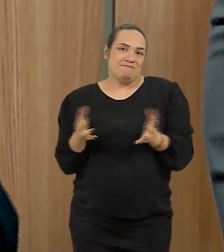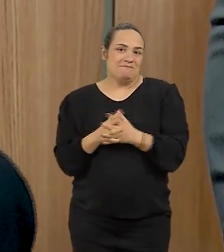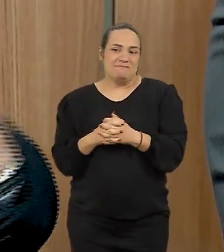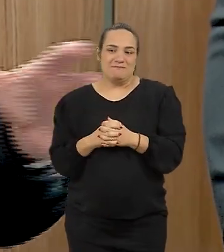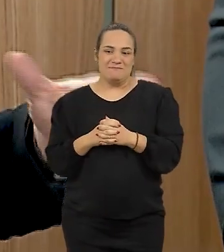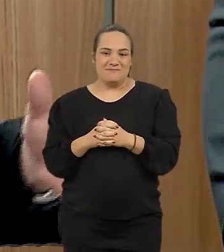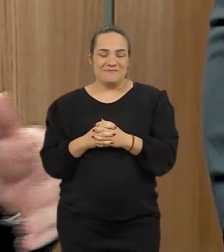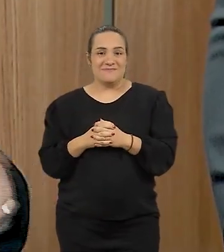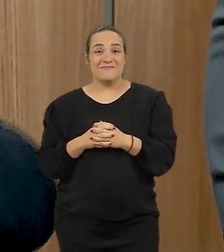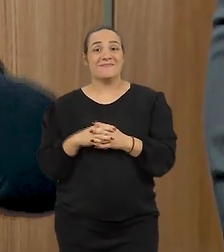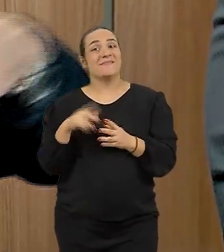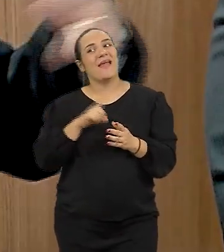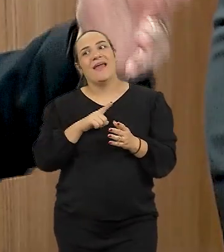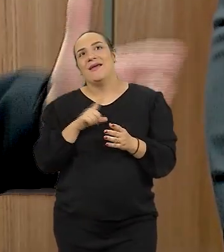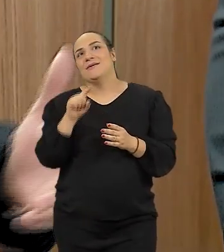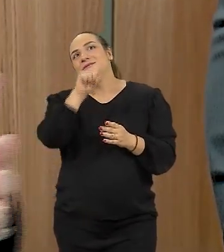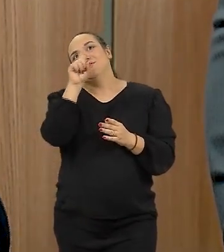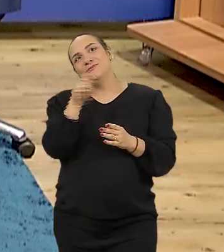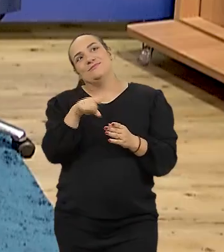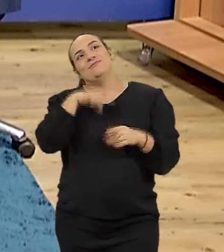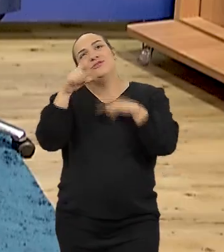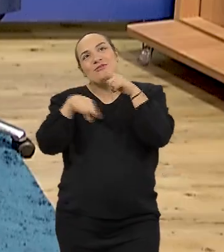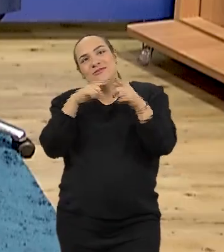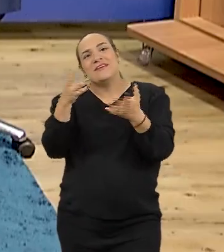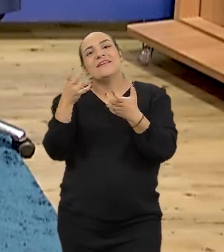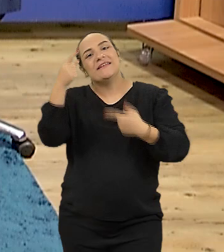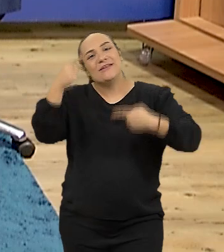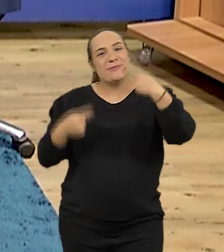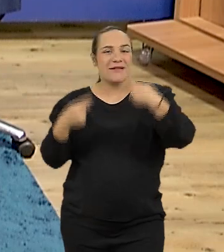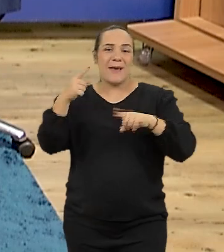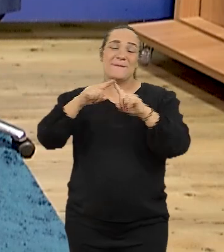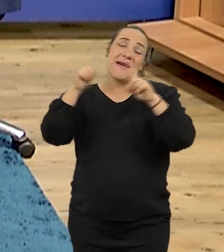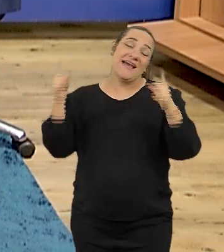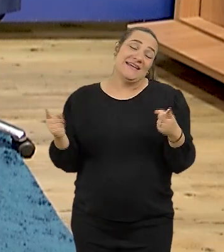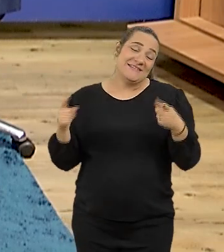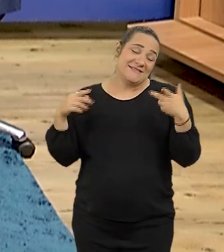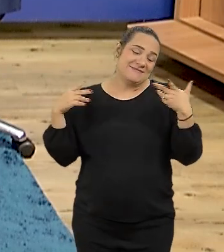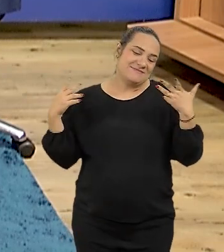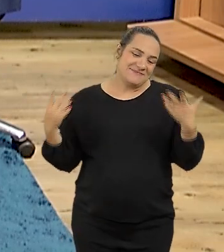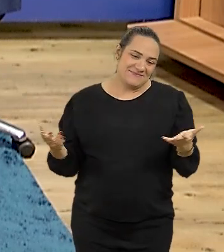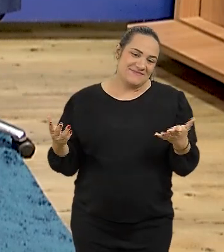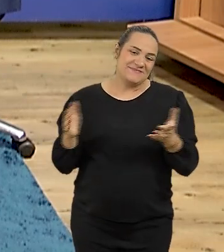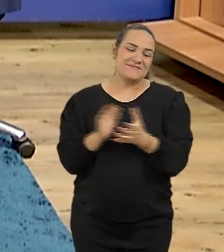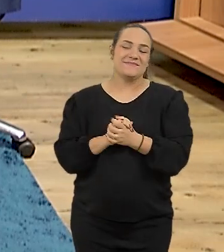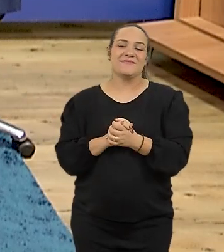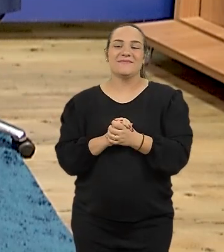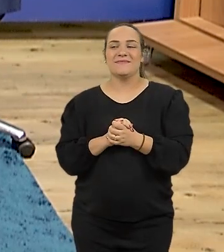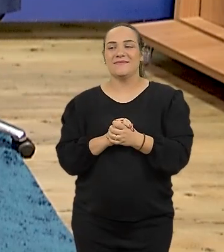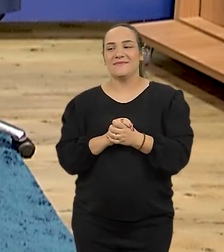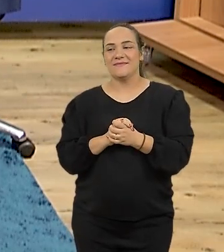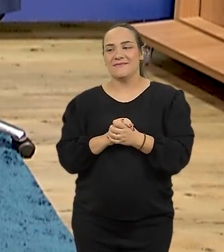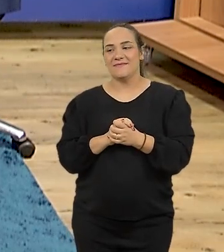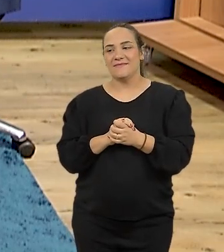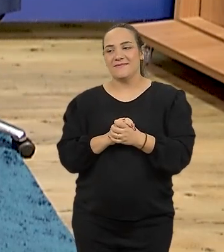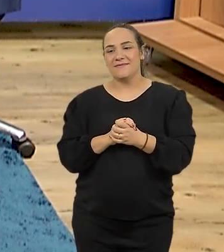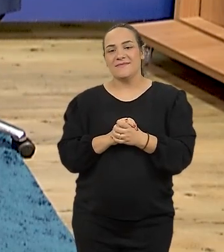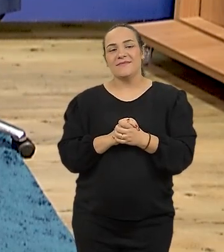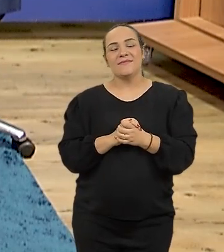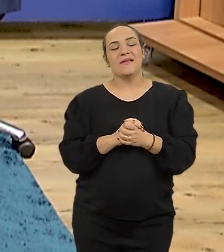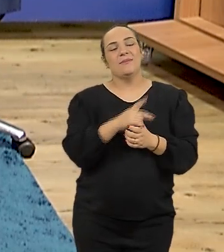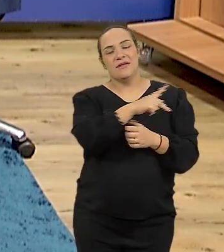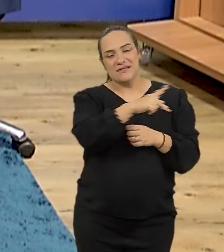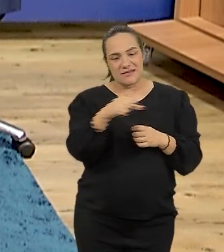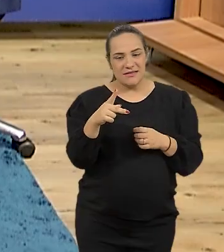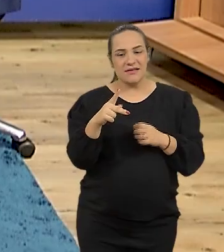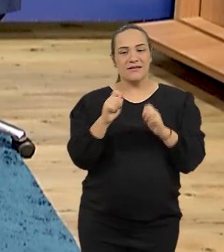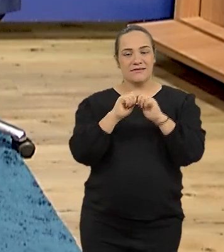Infelizmente teria muitas outras questões para a gente debater, mas em nome aí da Assembleia Legislativa, da presidência,